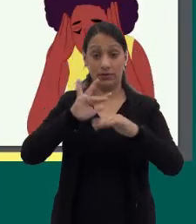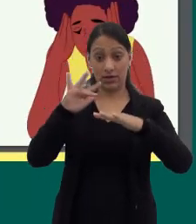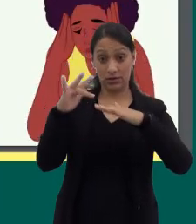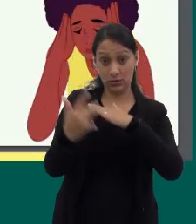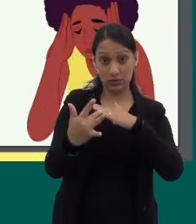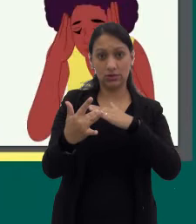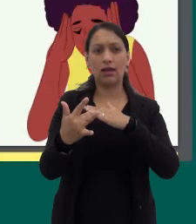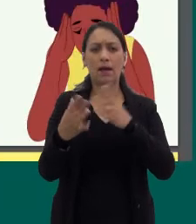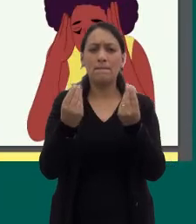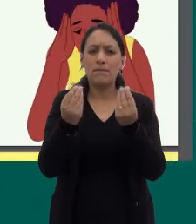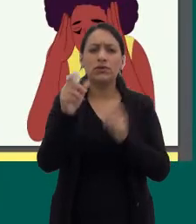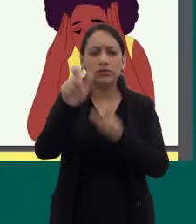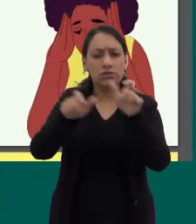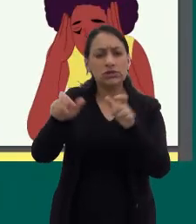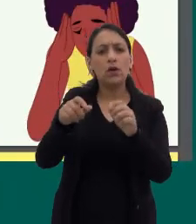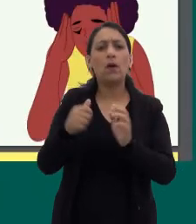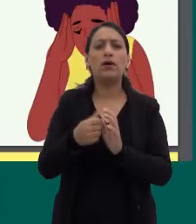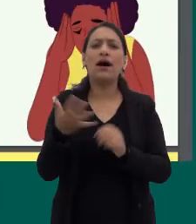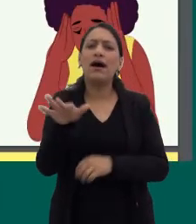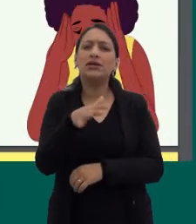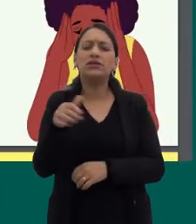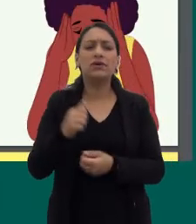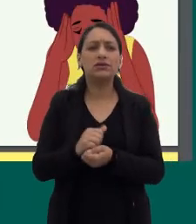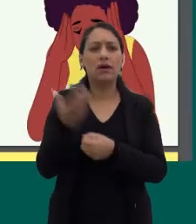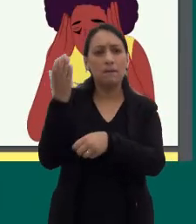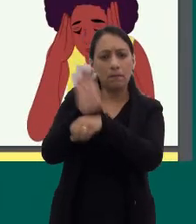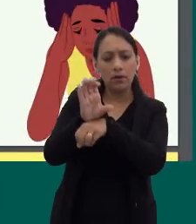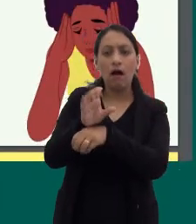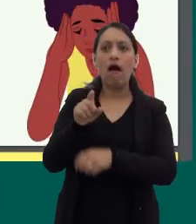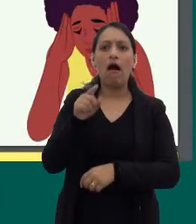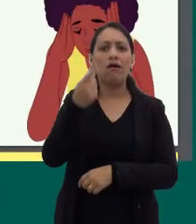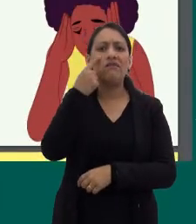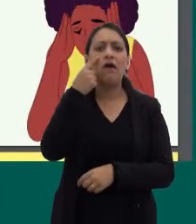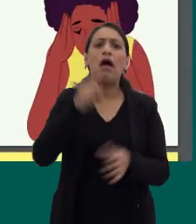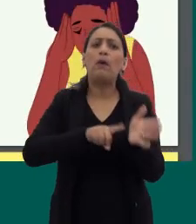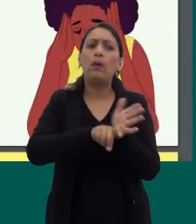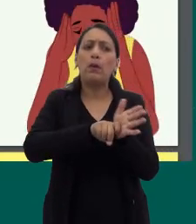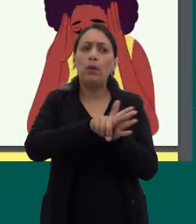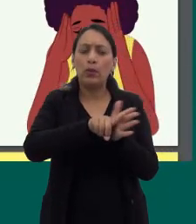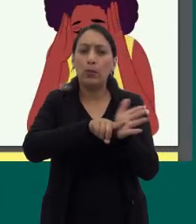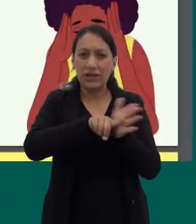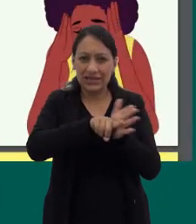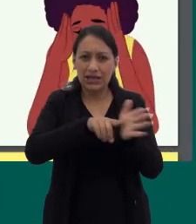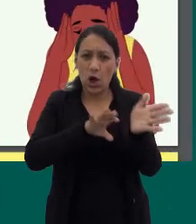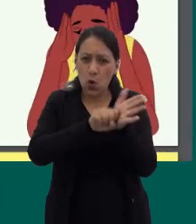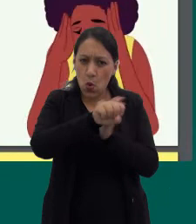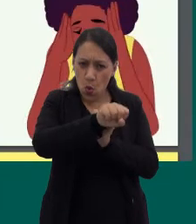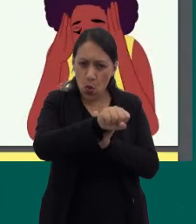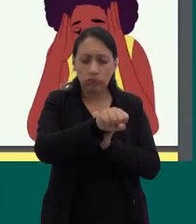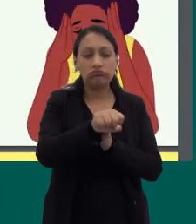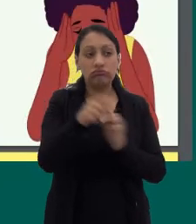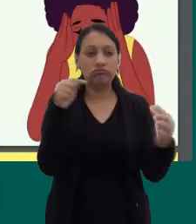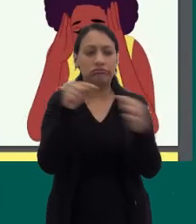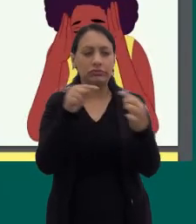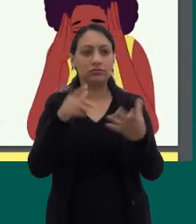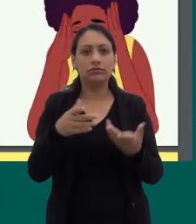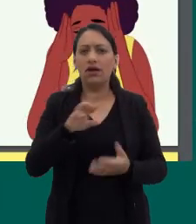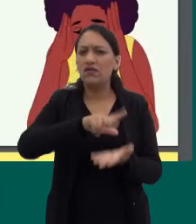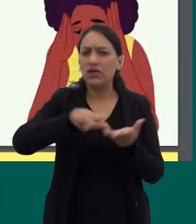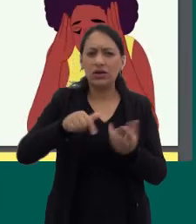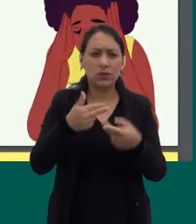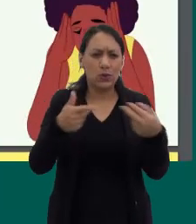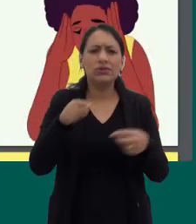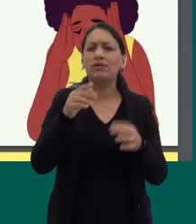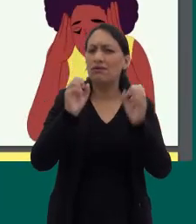pessoas diagnosticando, tu busca no Google, tu vai te identificar com várias coisas, né? Mas o quão é